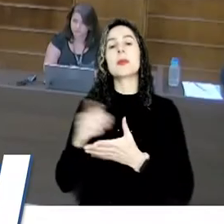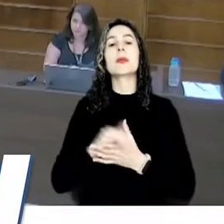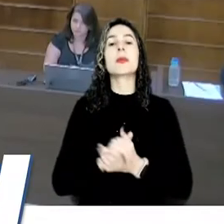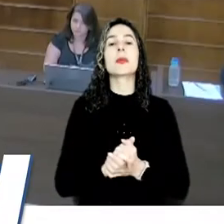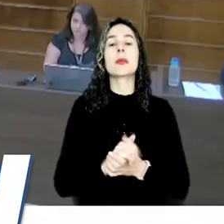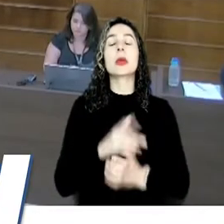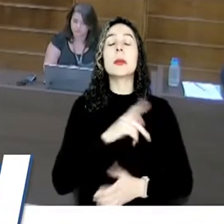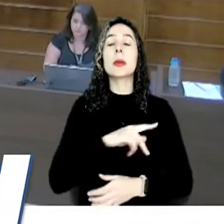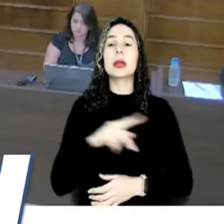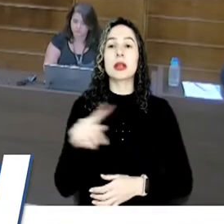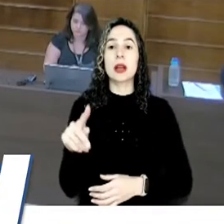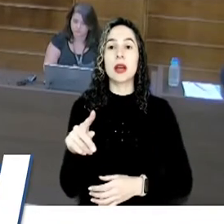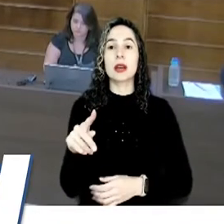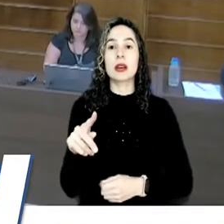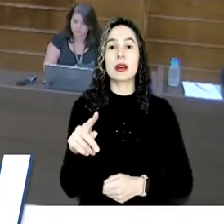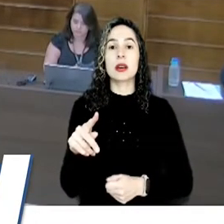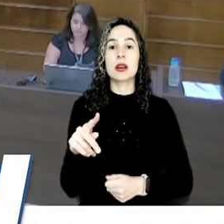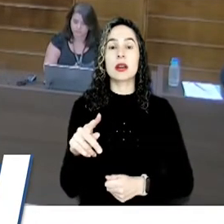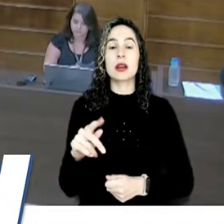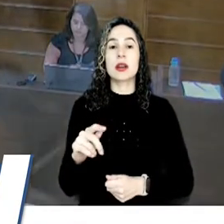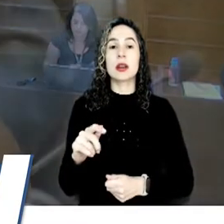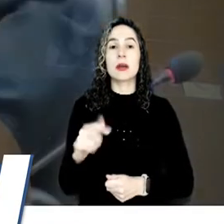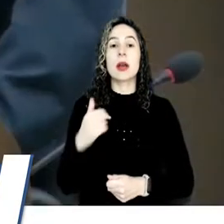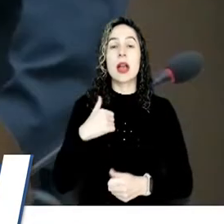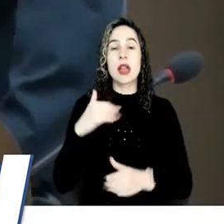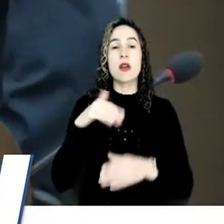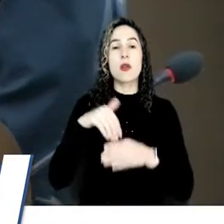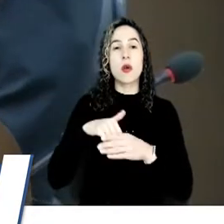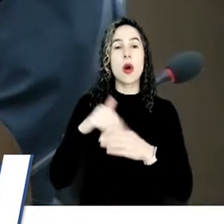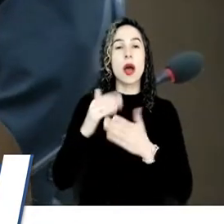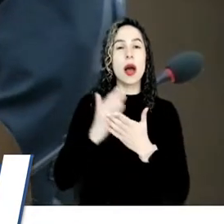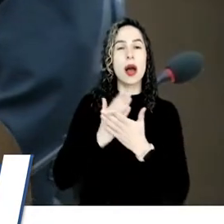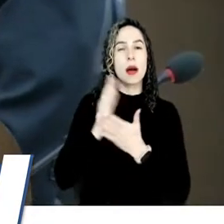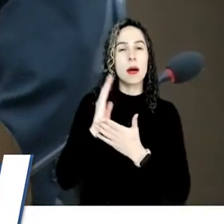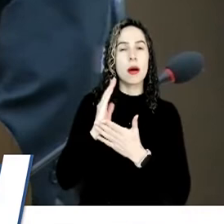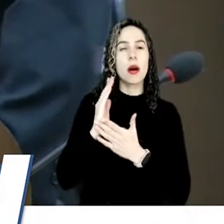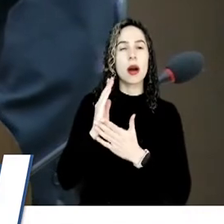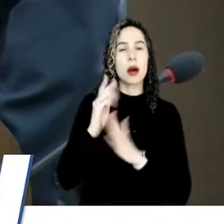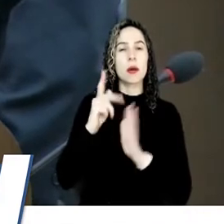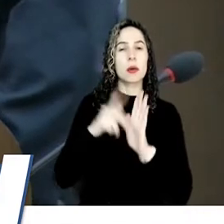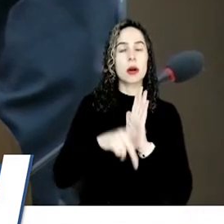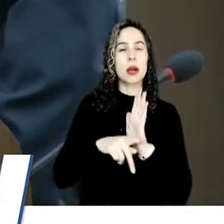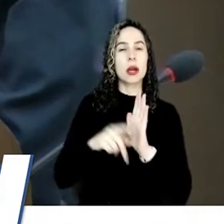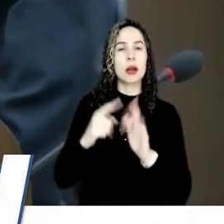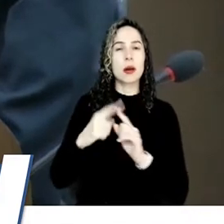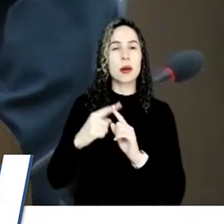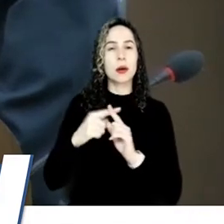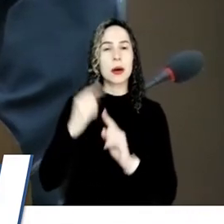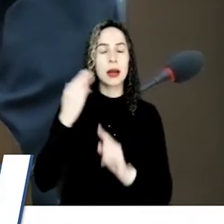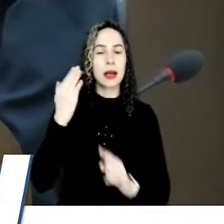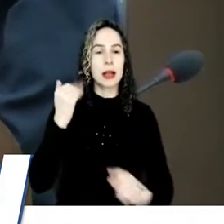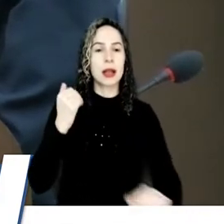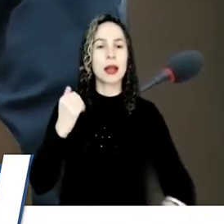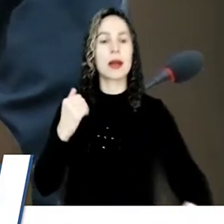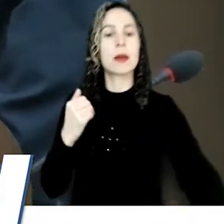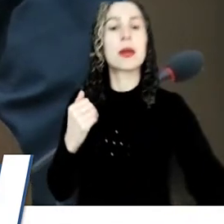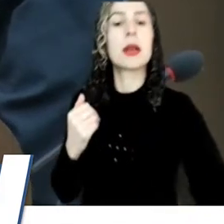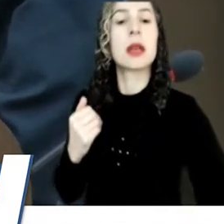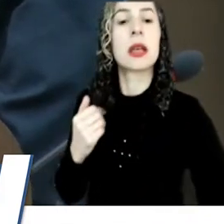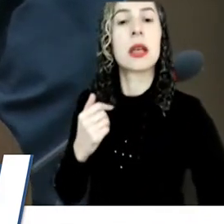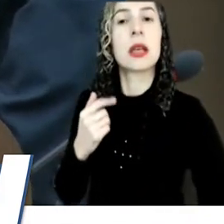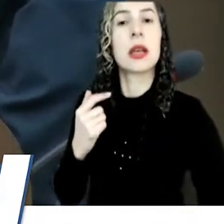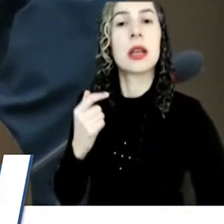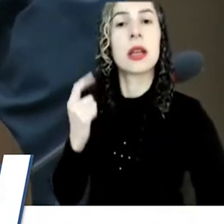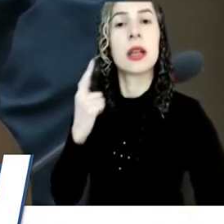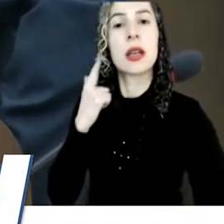Senhor presidente, eu votei favoravelmente ao projeto porque a gente sabe das necessidades, principalmente